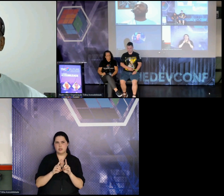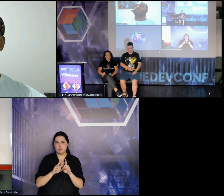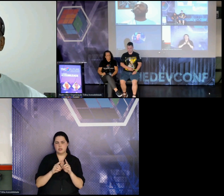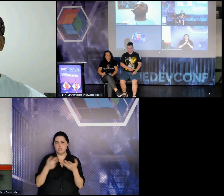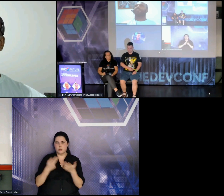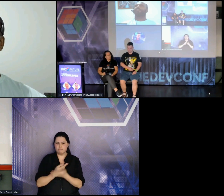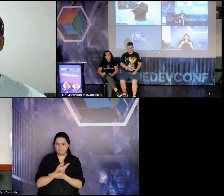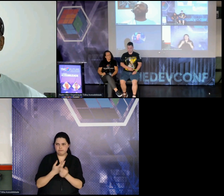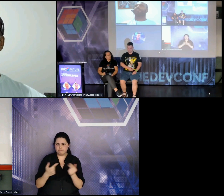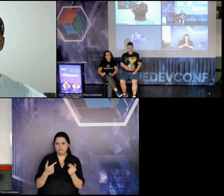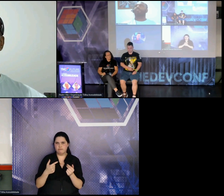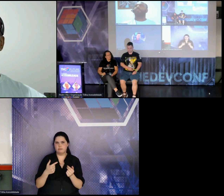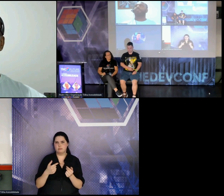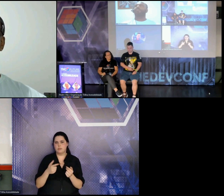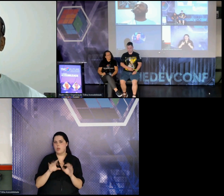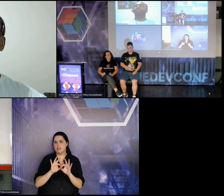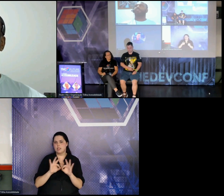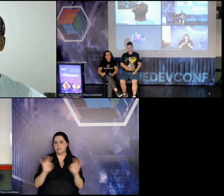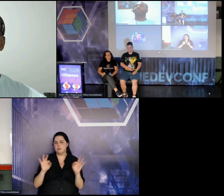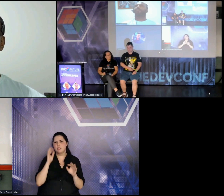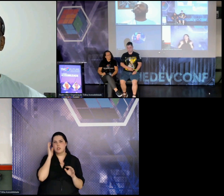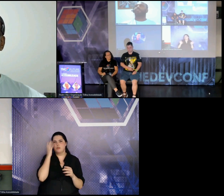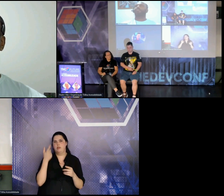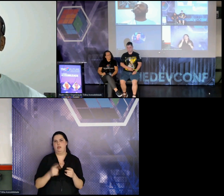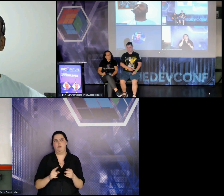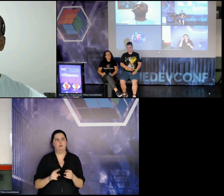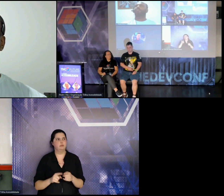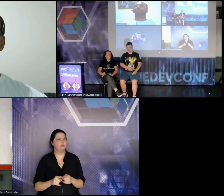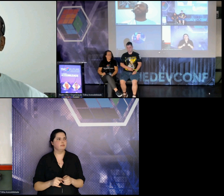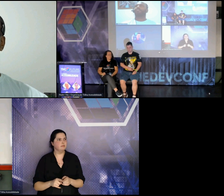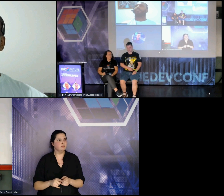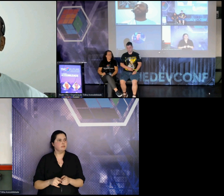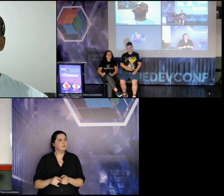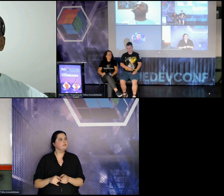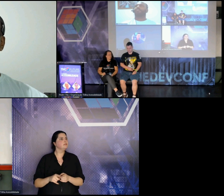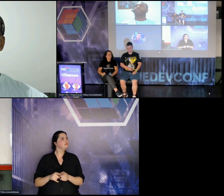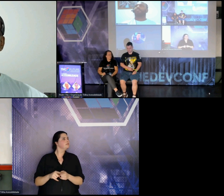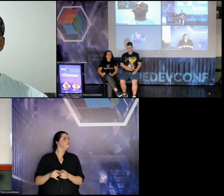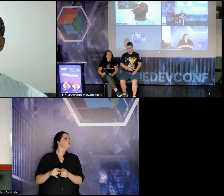situacionais não são tão simples de serem observadas como se a gente